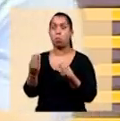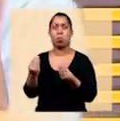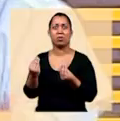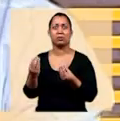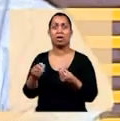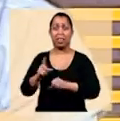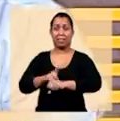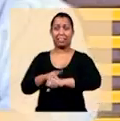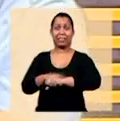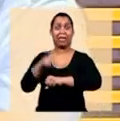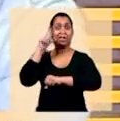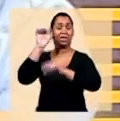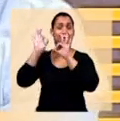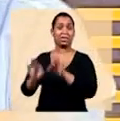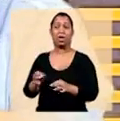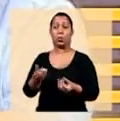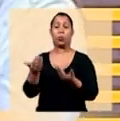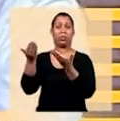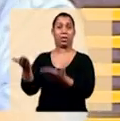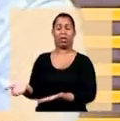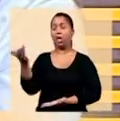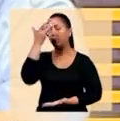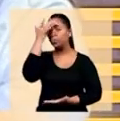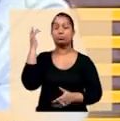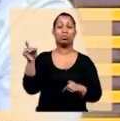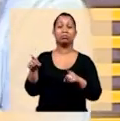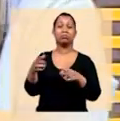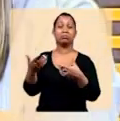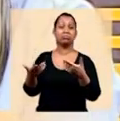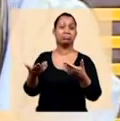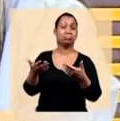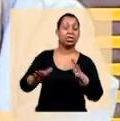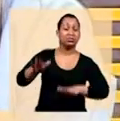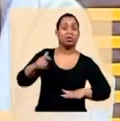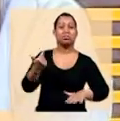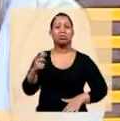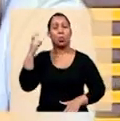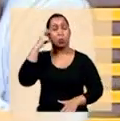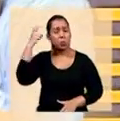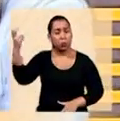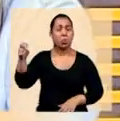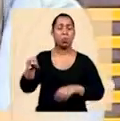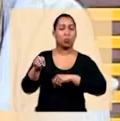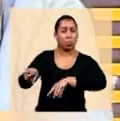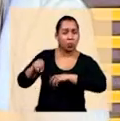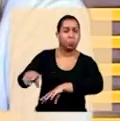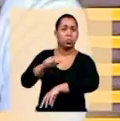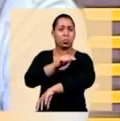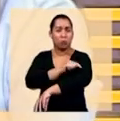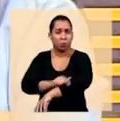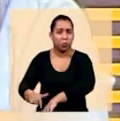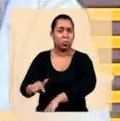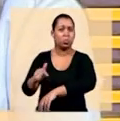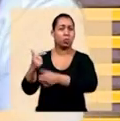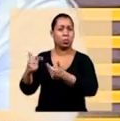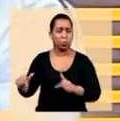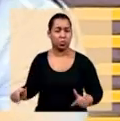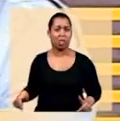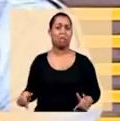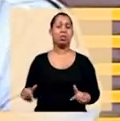lá exorbitante, então tem prazo para entregar, então, e as pessoas também não têm, às vezes, uma cultura, uma educação,